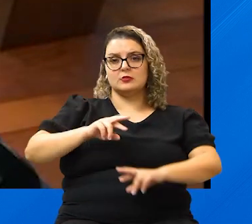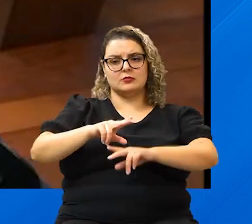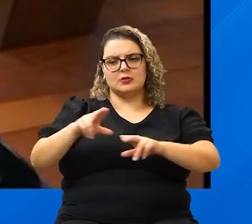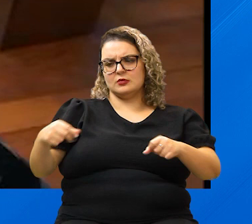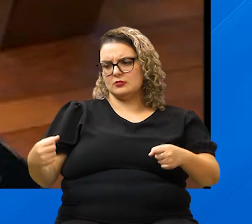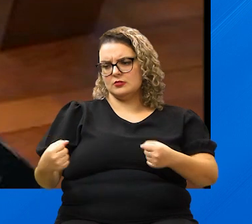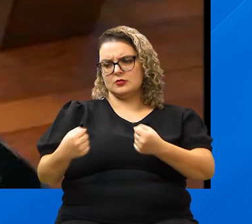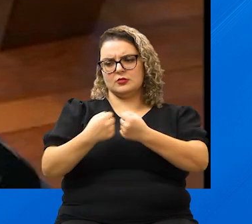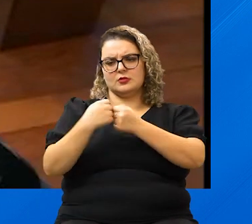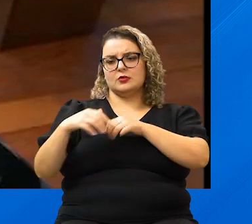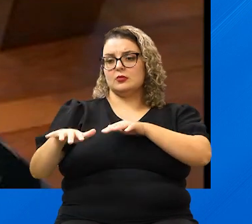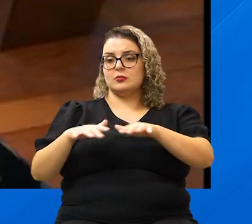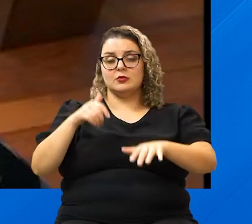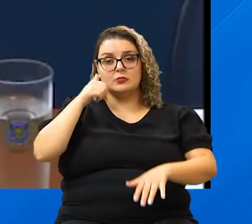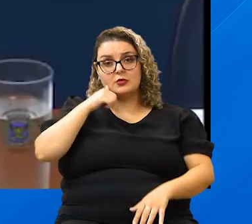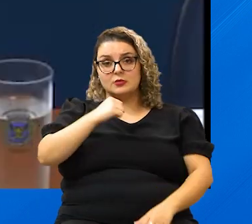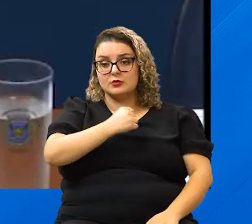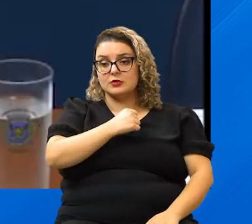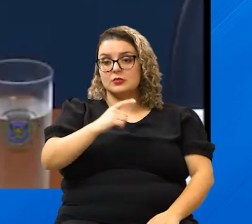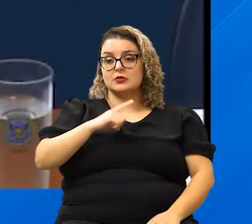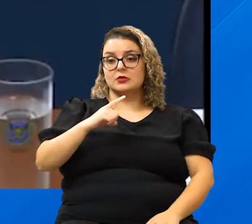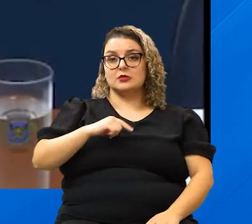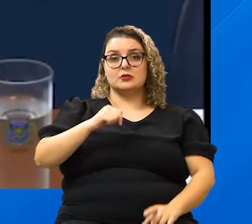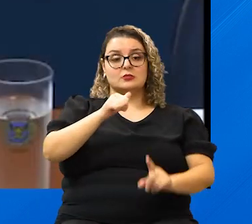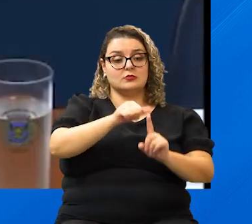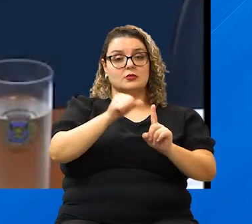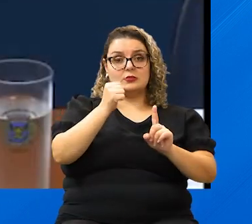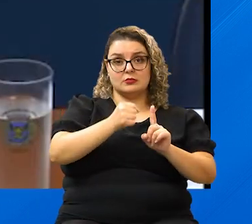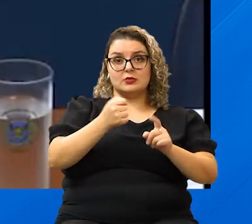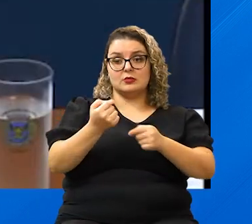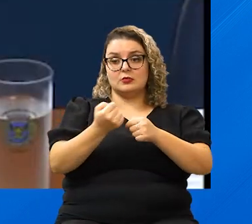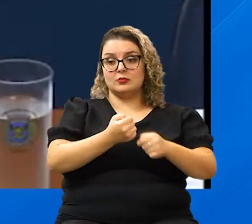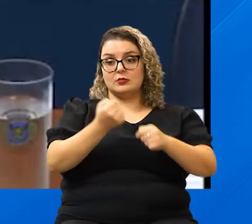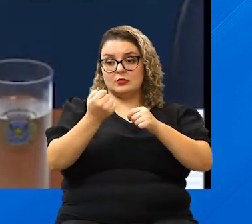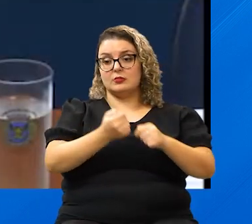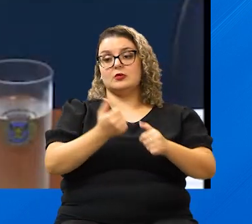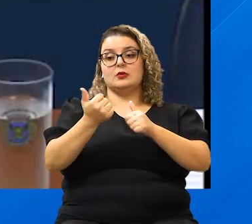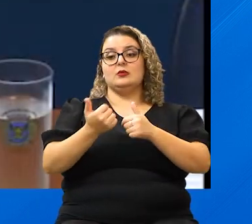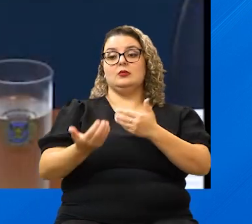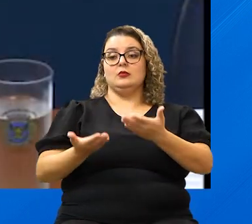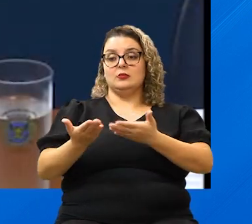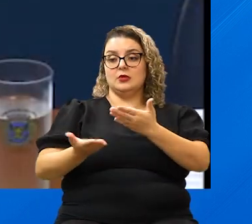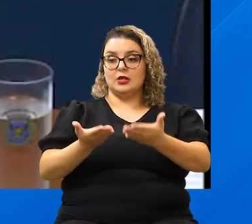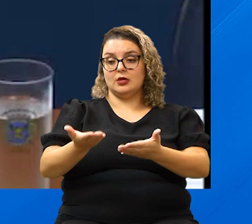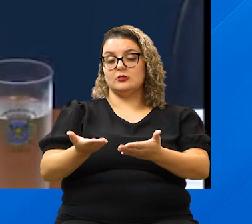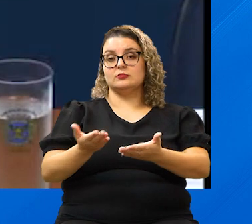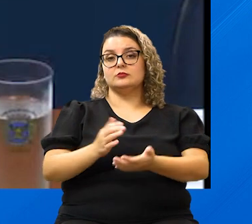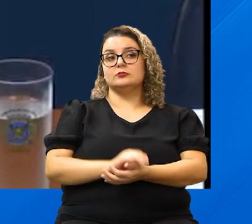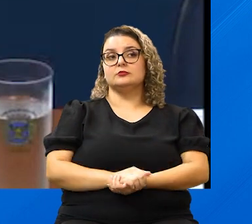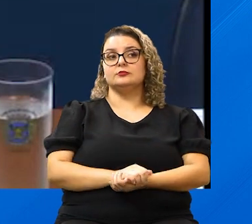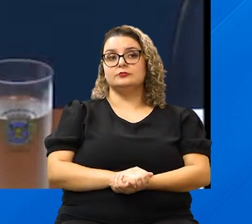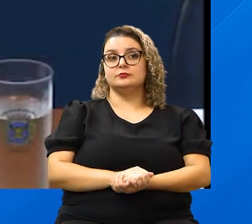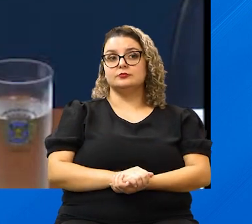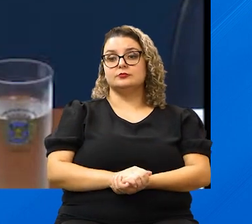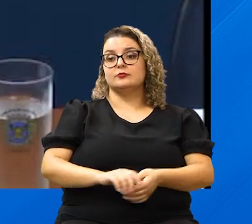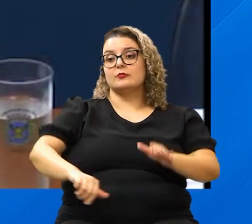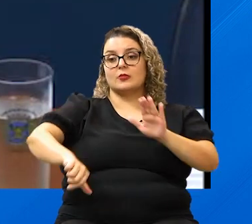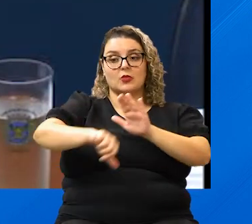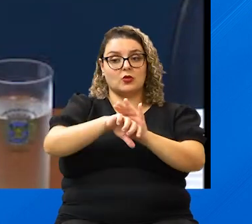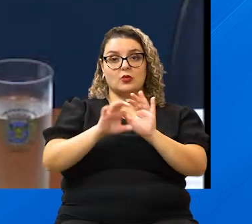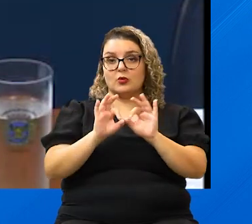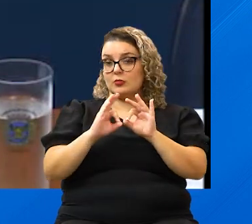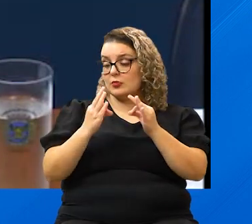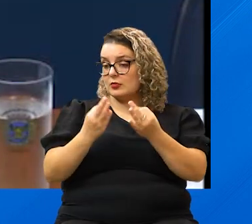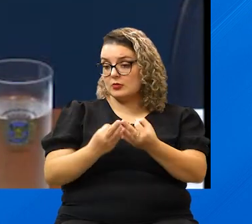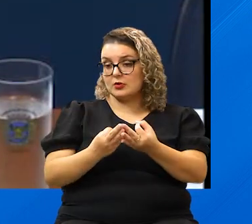do feminicídio no Réveillon, sim, que foi tratado na época como um crime familiar, e a própria mídia, a mídia da